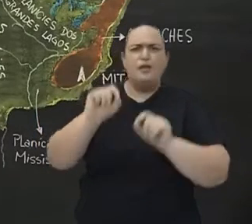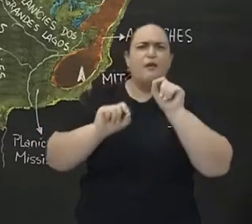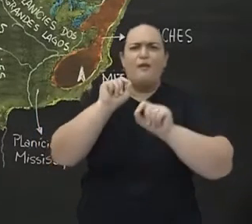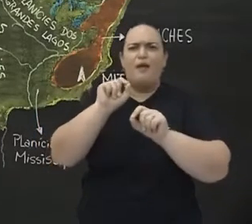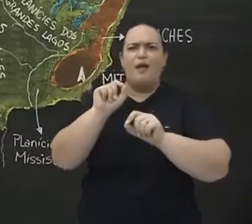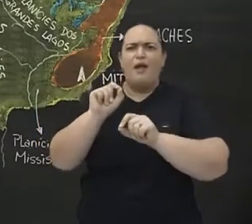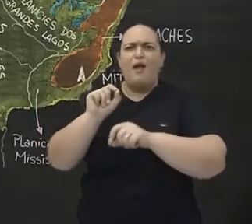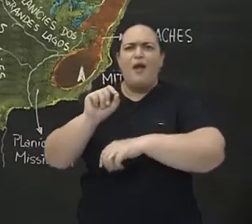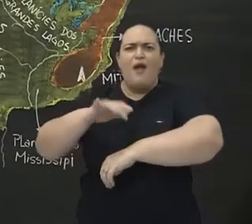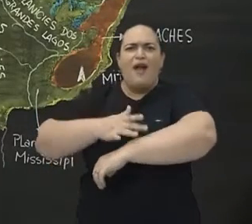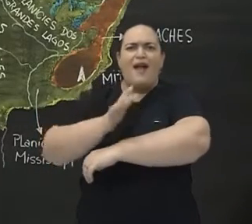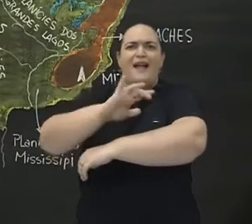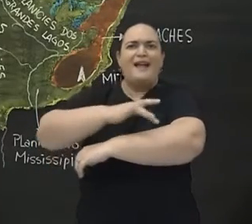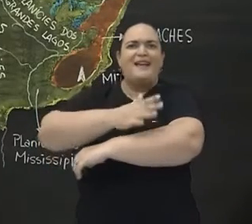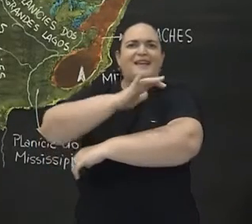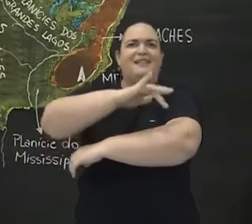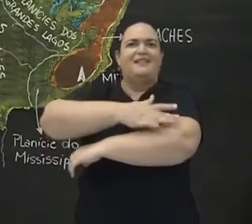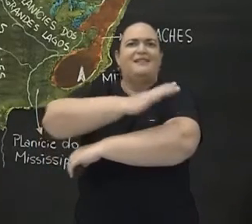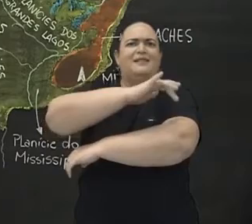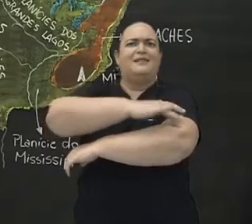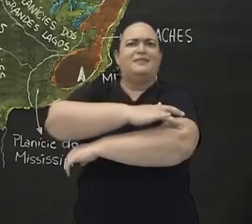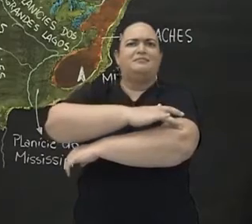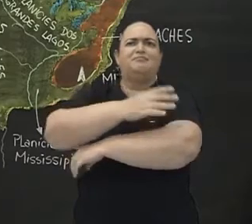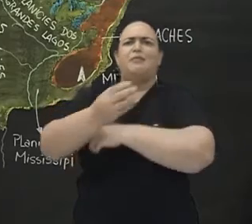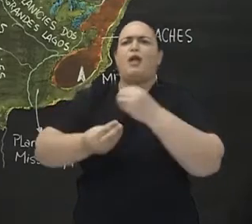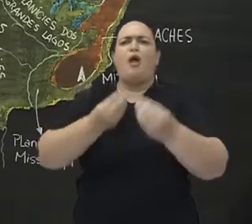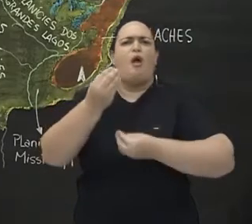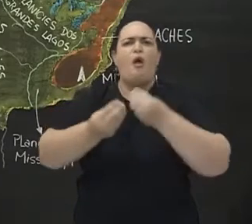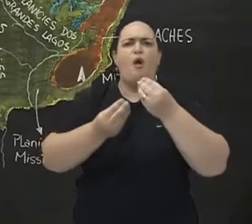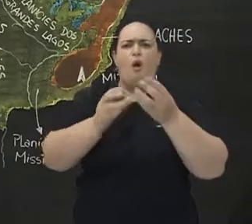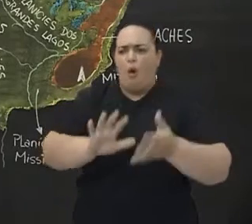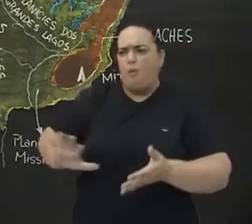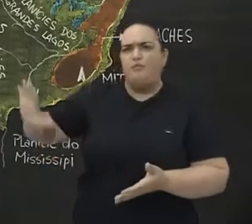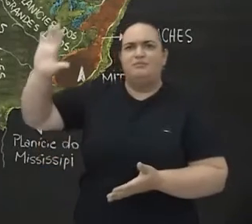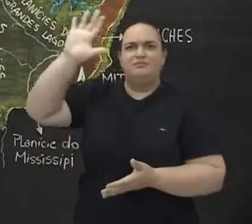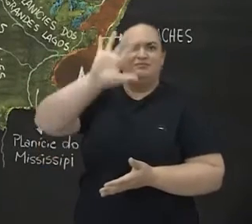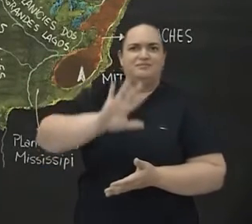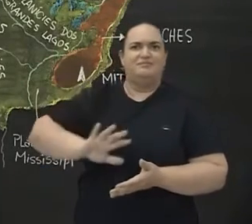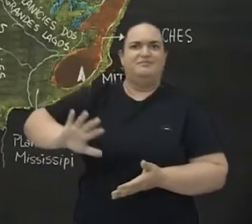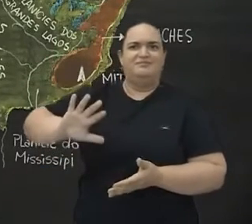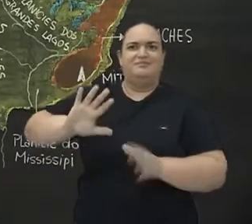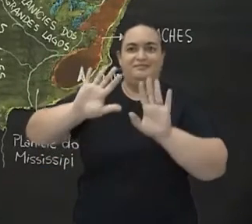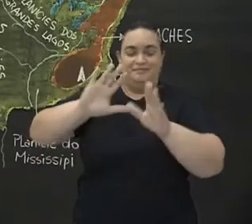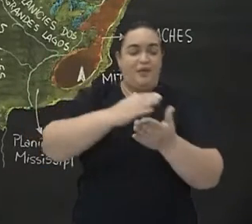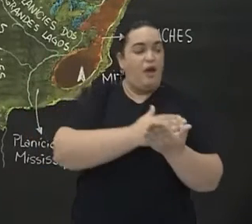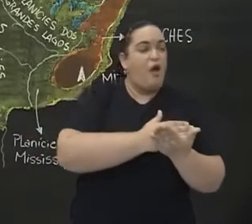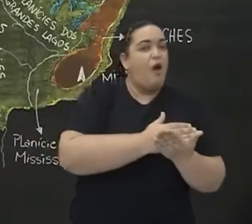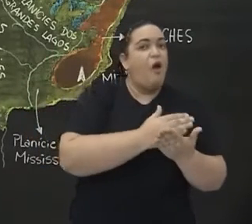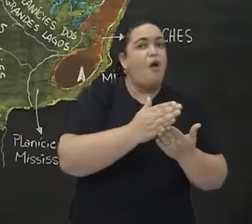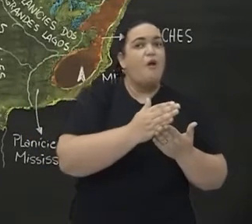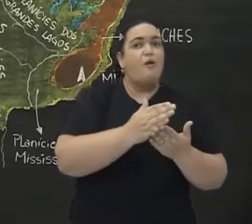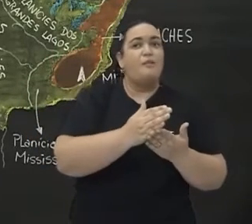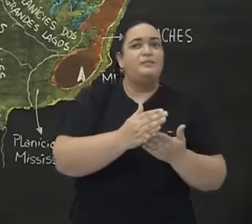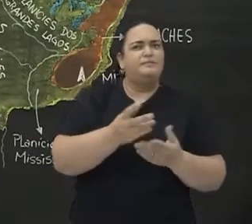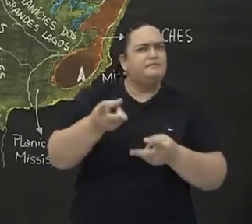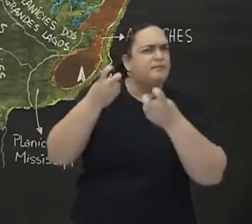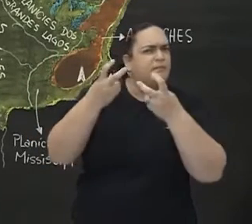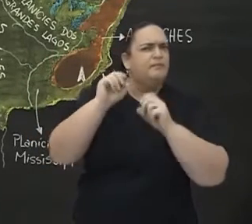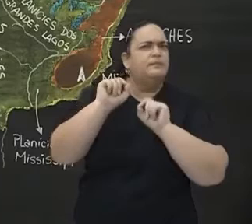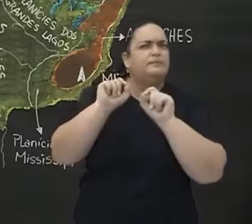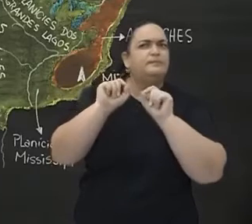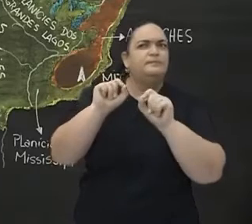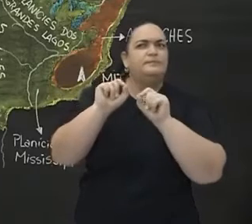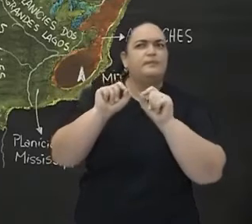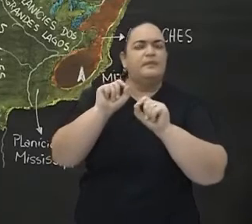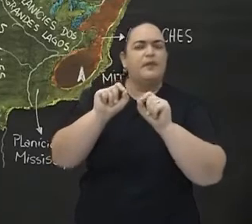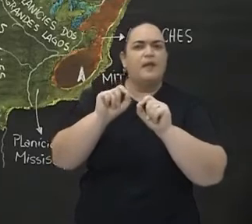está a organização e as unidades de relevo dessa região. Para a gente começar, vamos perceber que existem